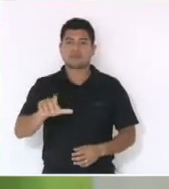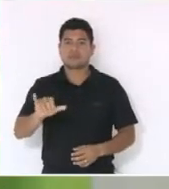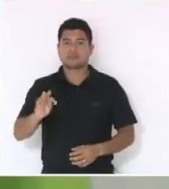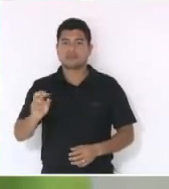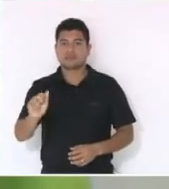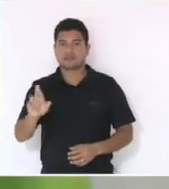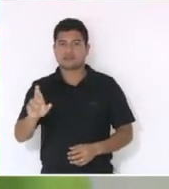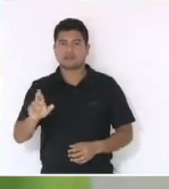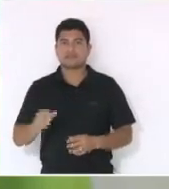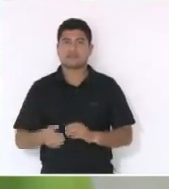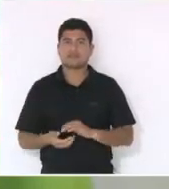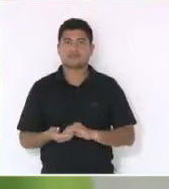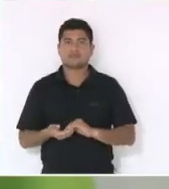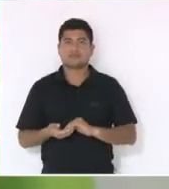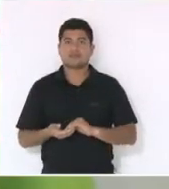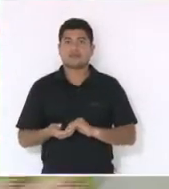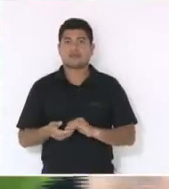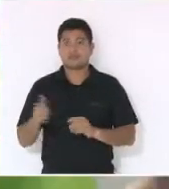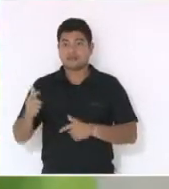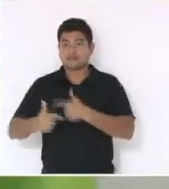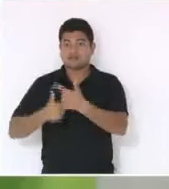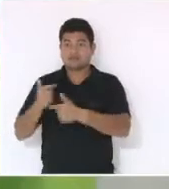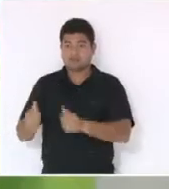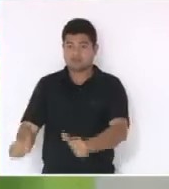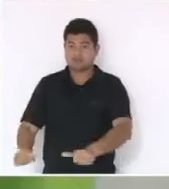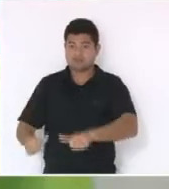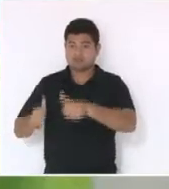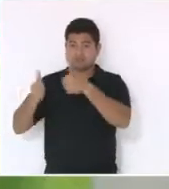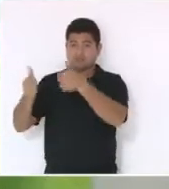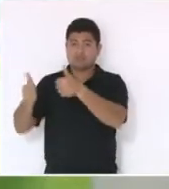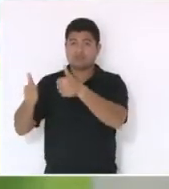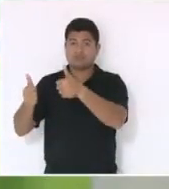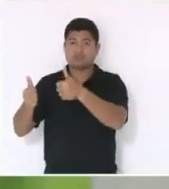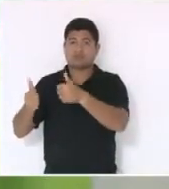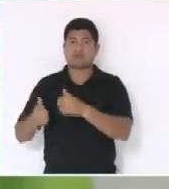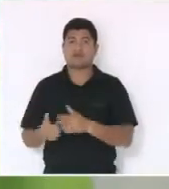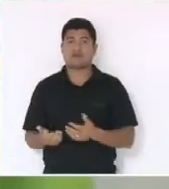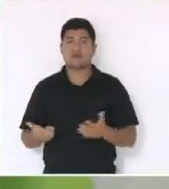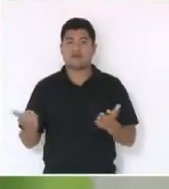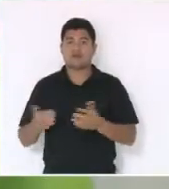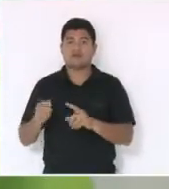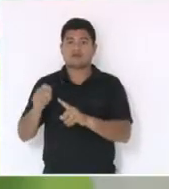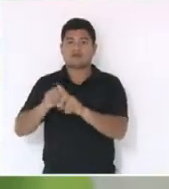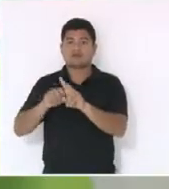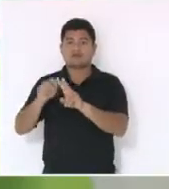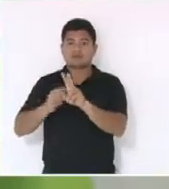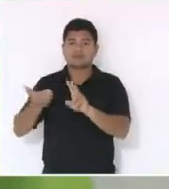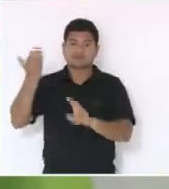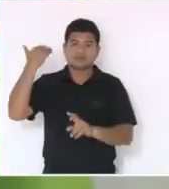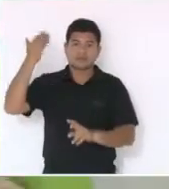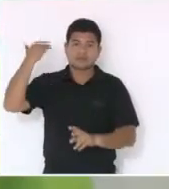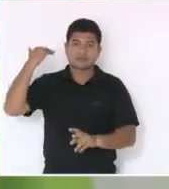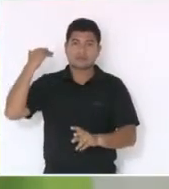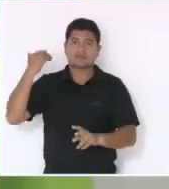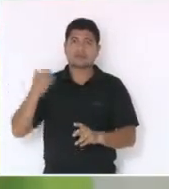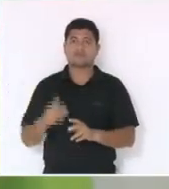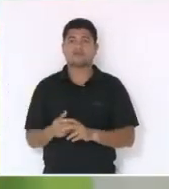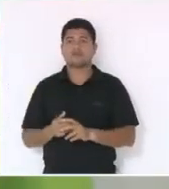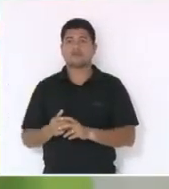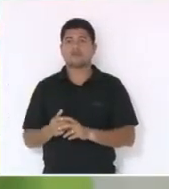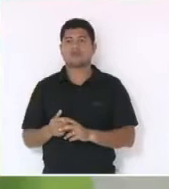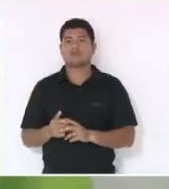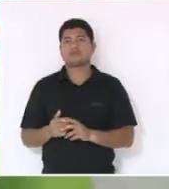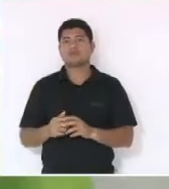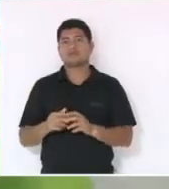vem fazendo um grande trabalho. Tivemos agora, nesses últimos 2 meses, uma queda muito grande